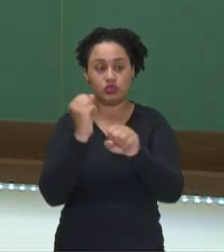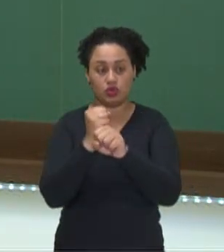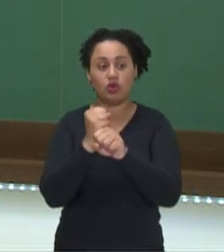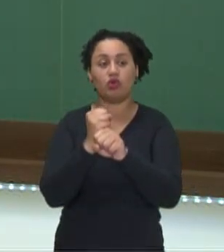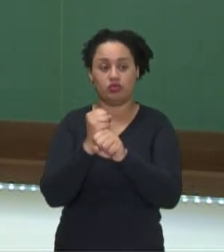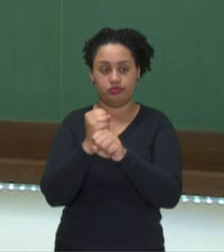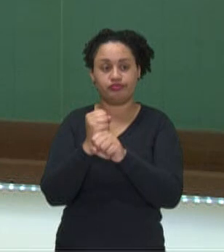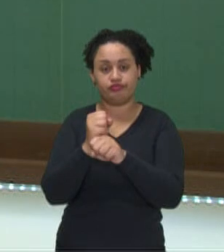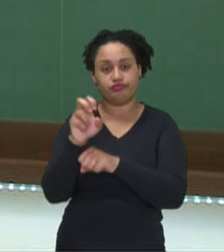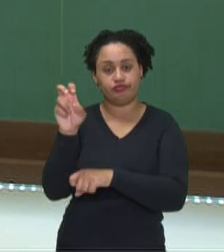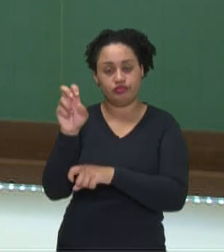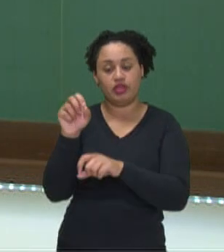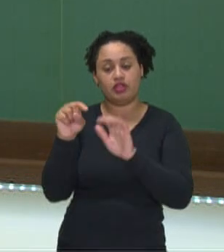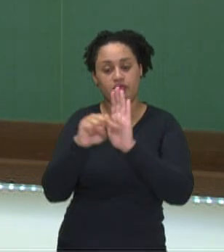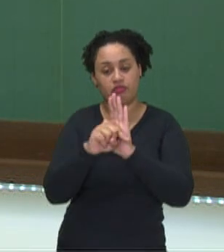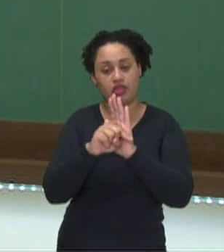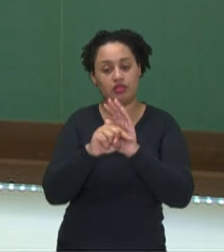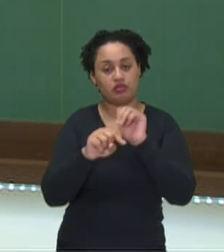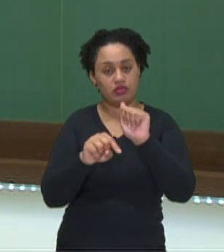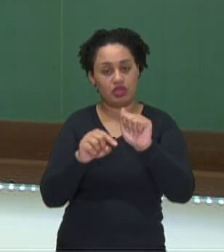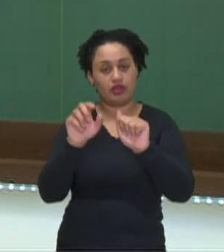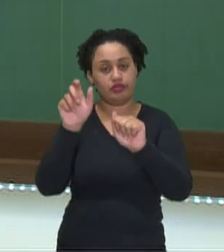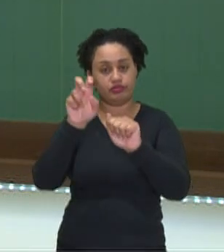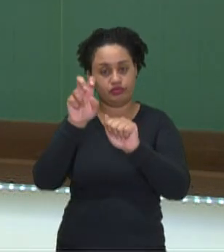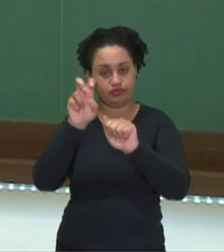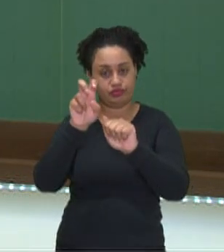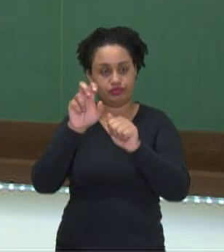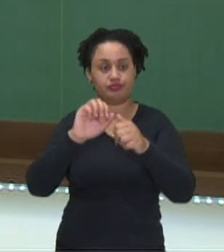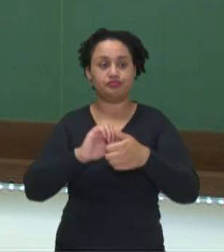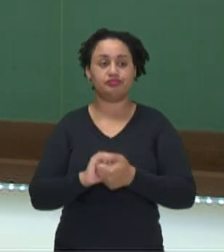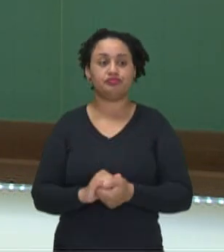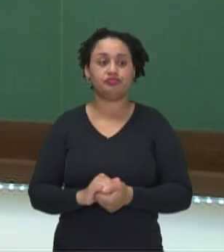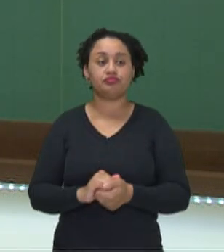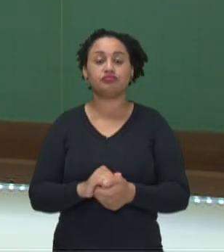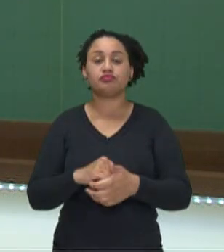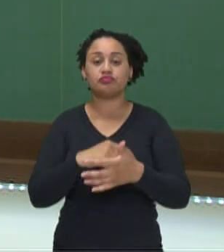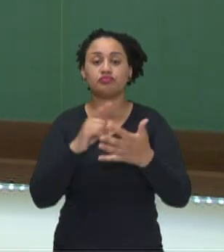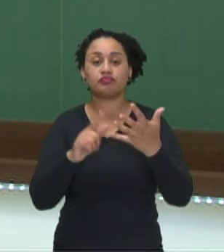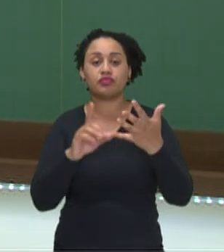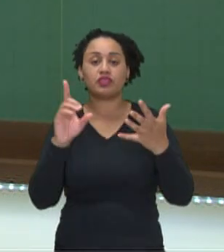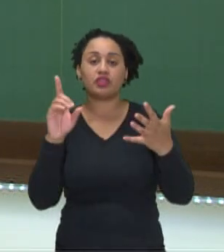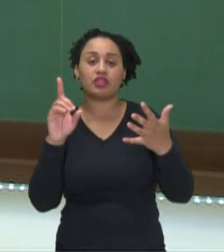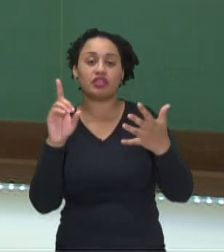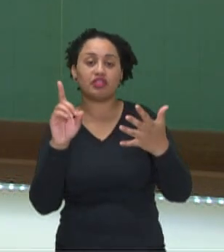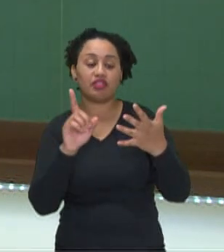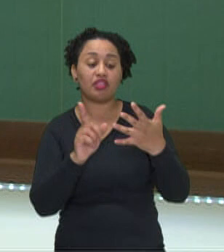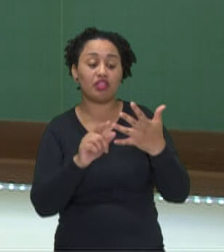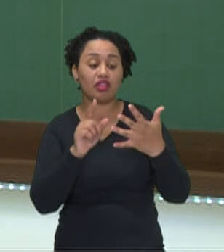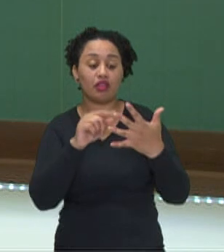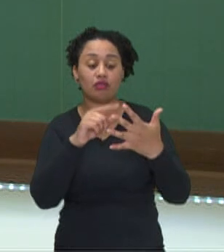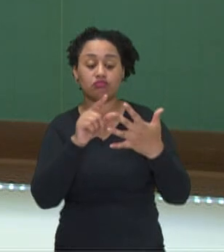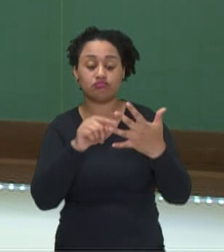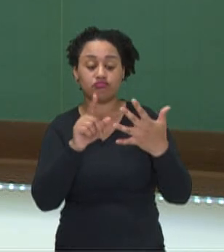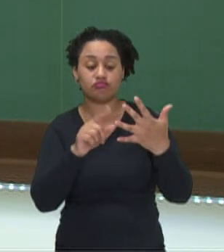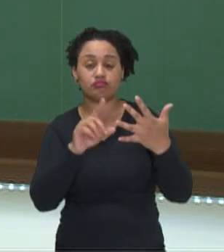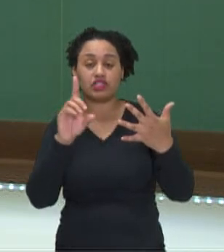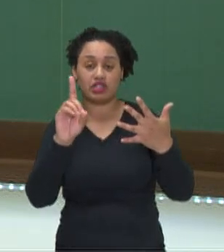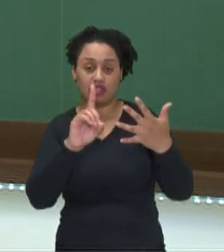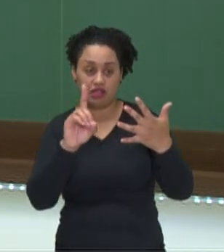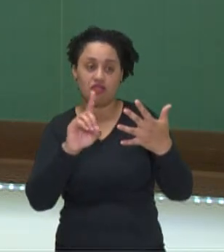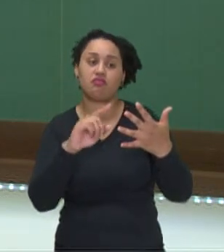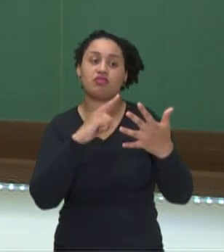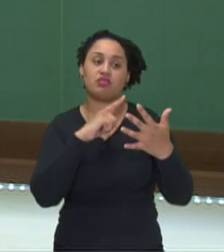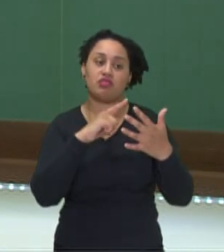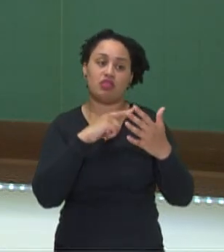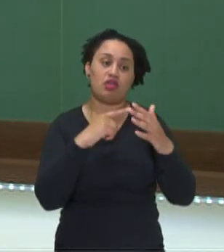A igual à quinta potência, ok? Na letra D, nós temos mais 3 elevado a m